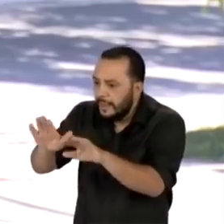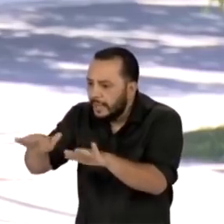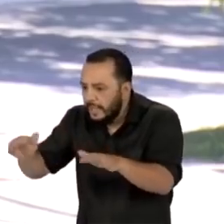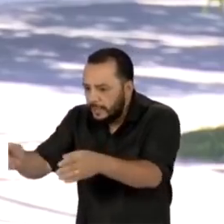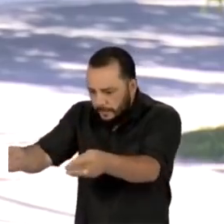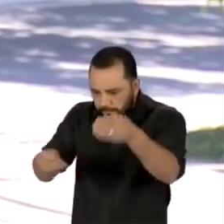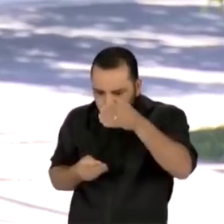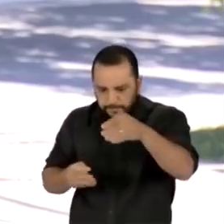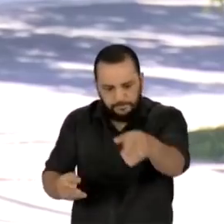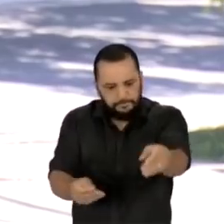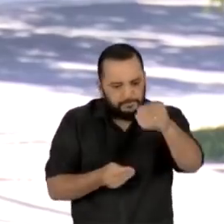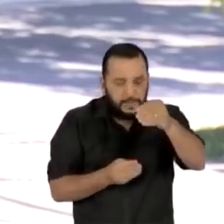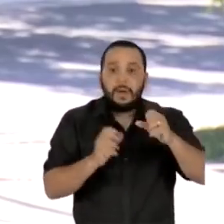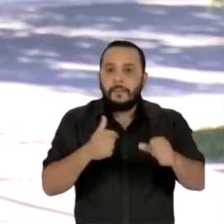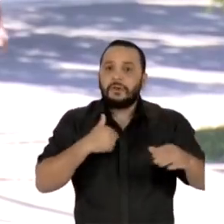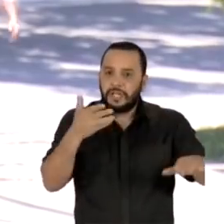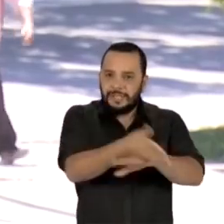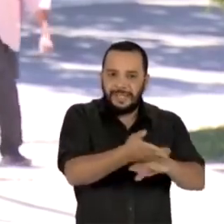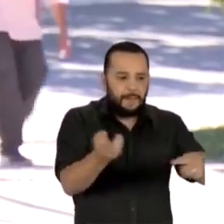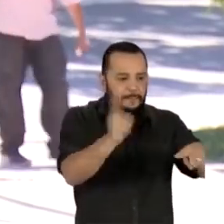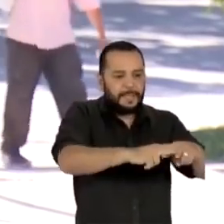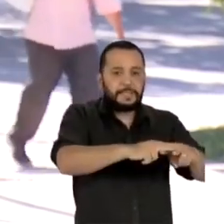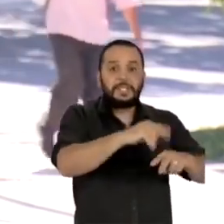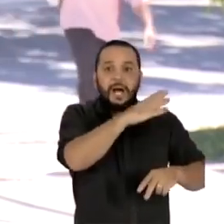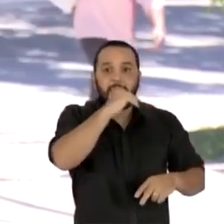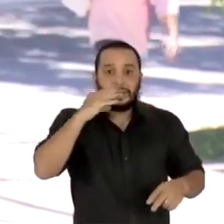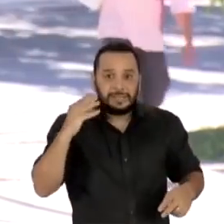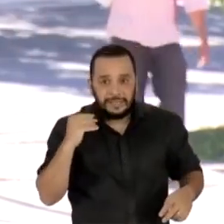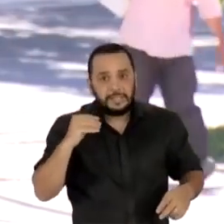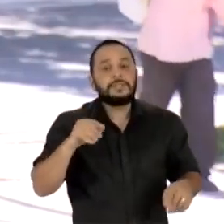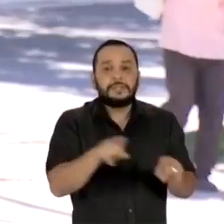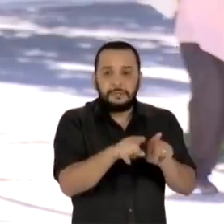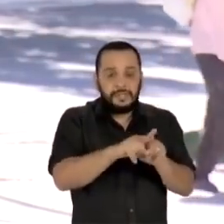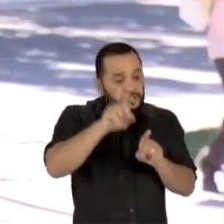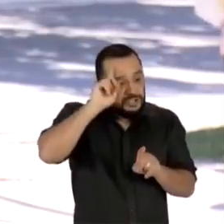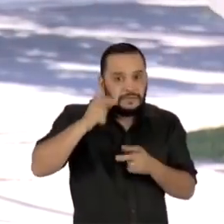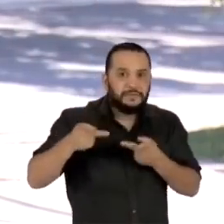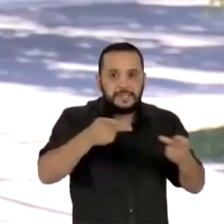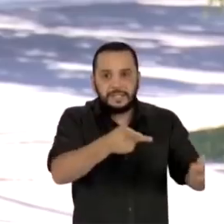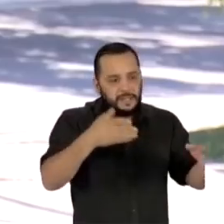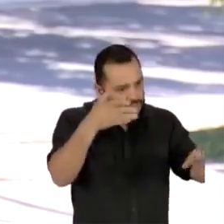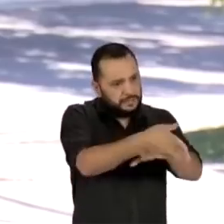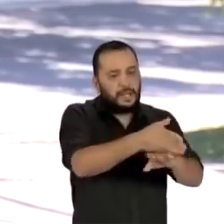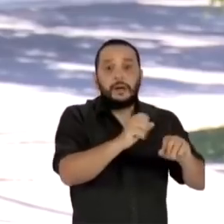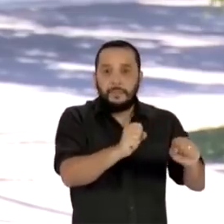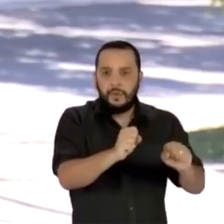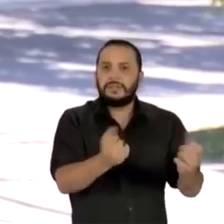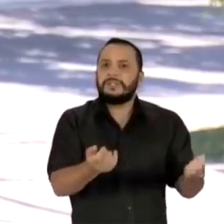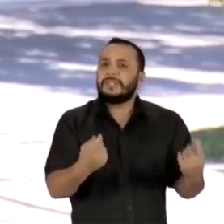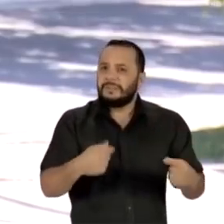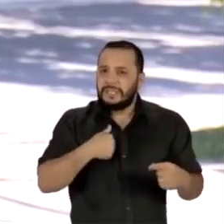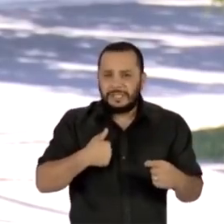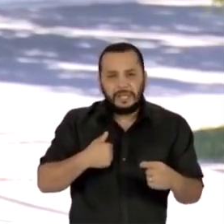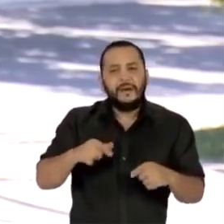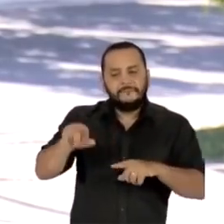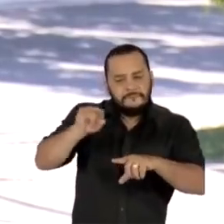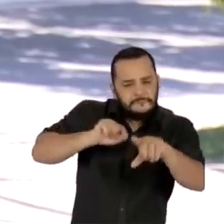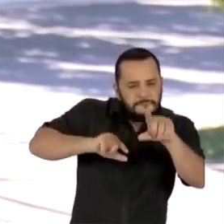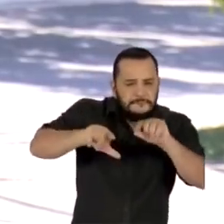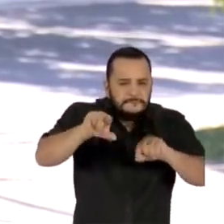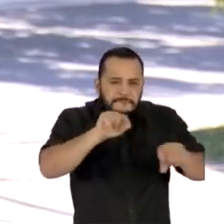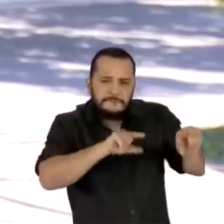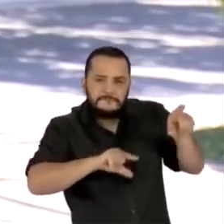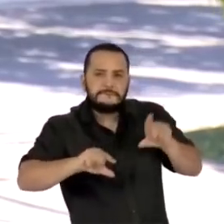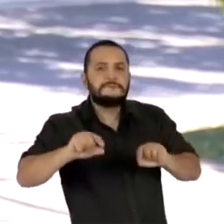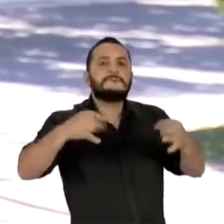pode entrar na fundação casa e nos presídios em dias de visita por isso a seleção dos candidatos este ano foi